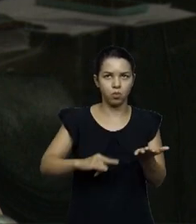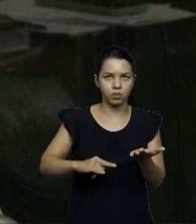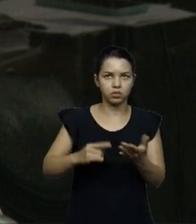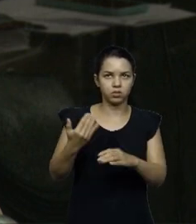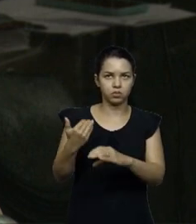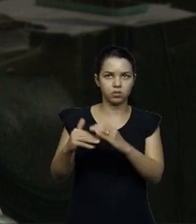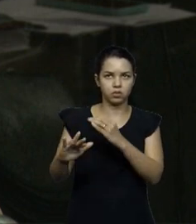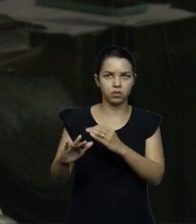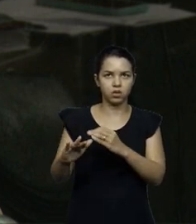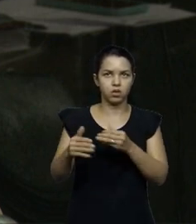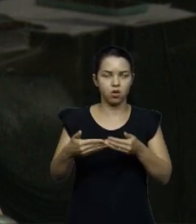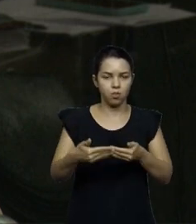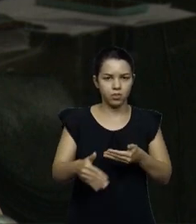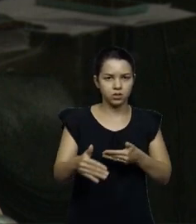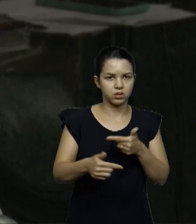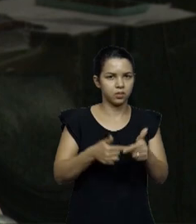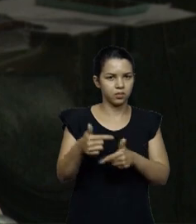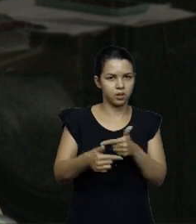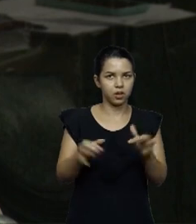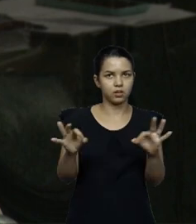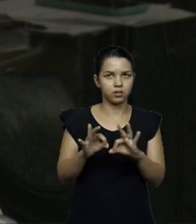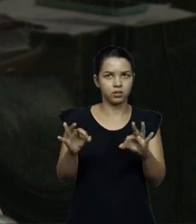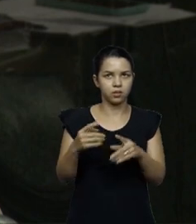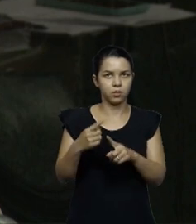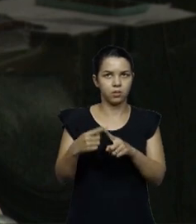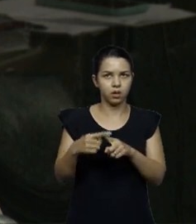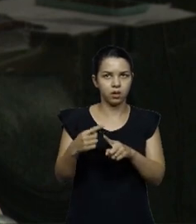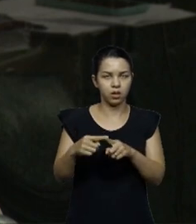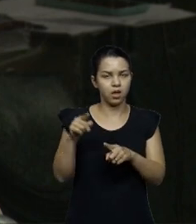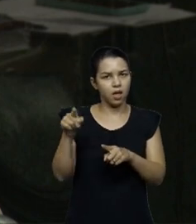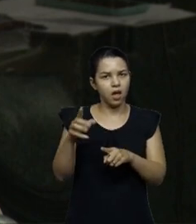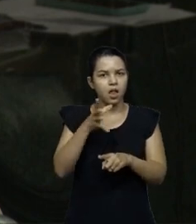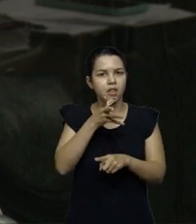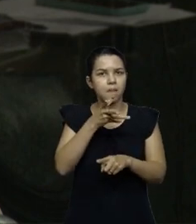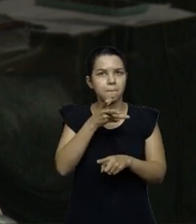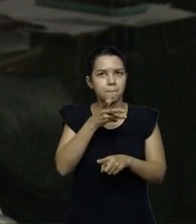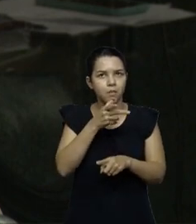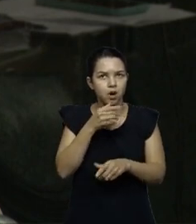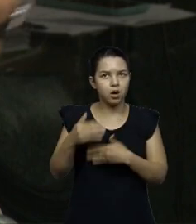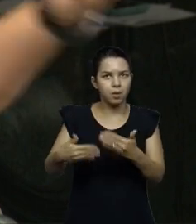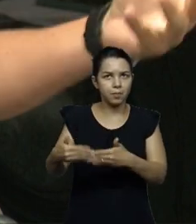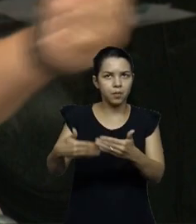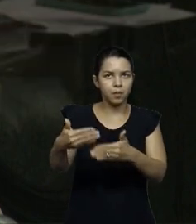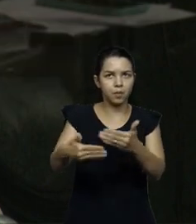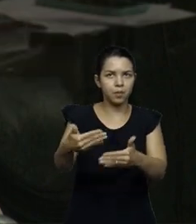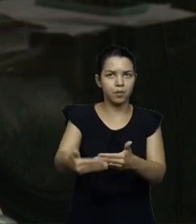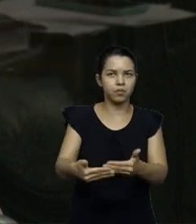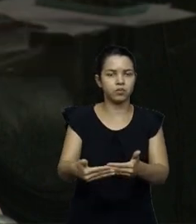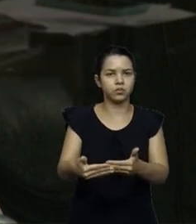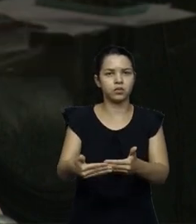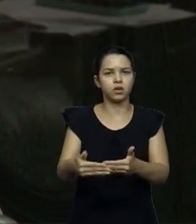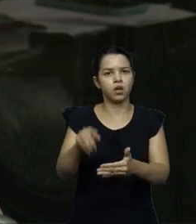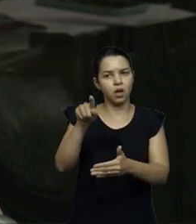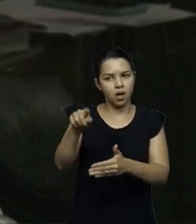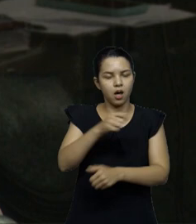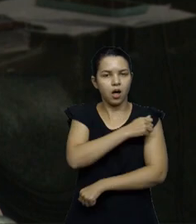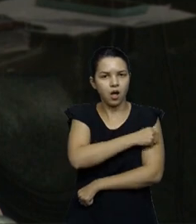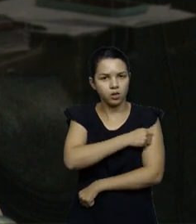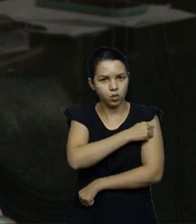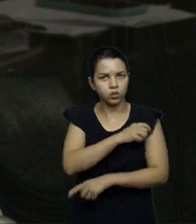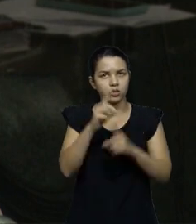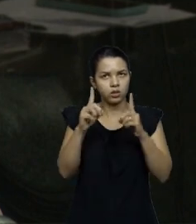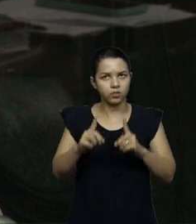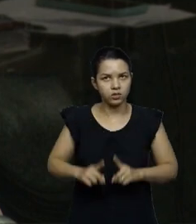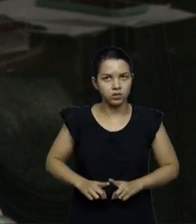ainda eu não comecei a trabalhar porque a fundação é muito lenta nesse processo e quem fica desamparado o aluno com deficiência lá na paz então